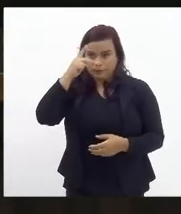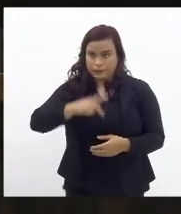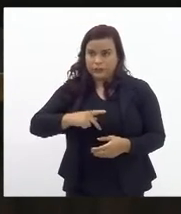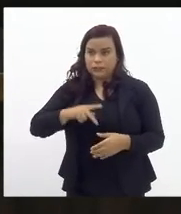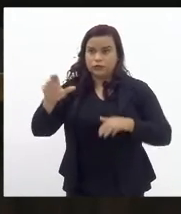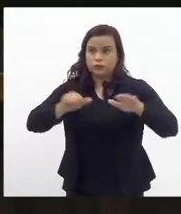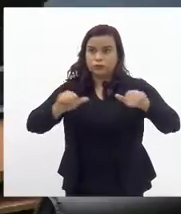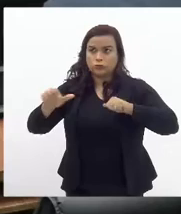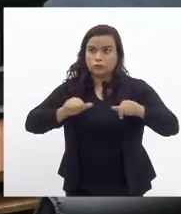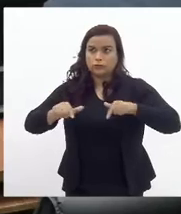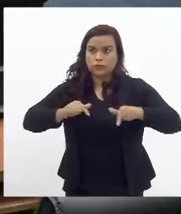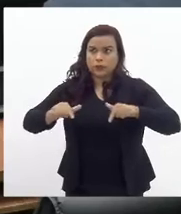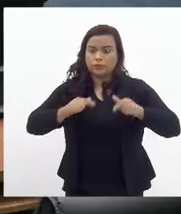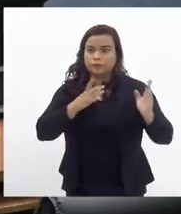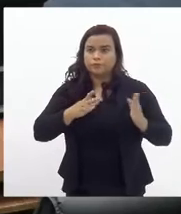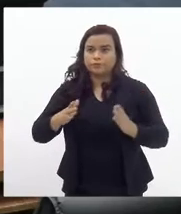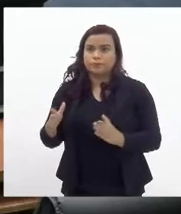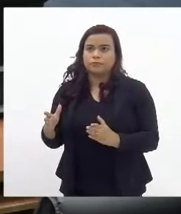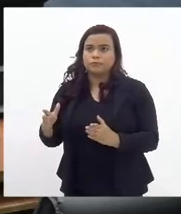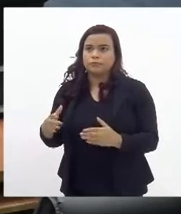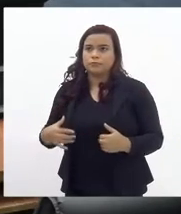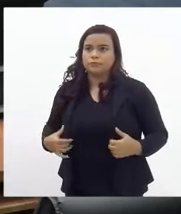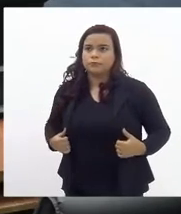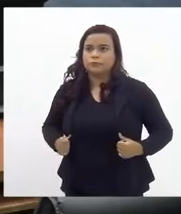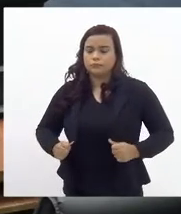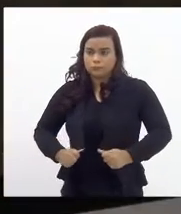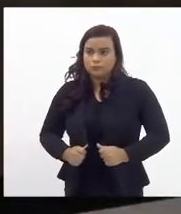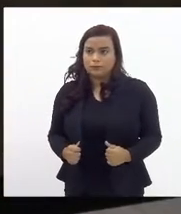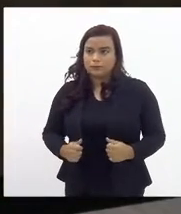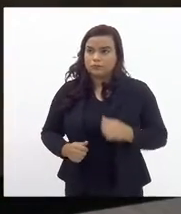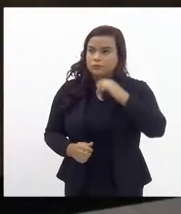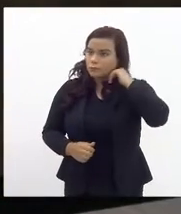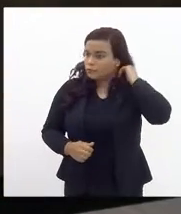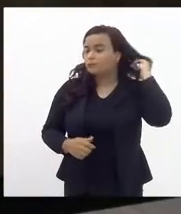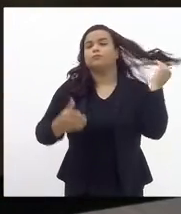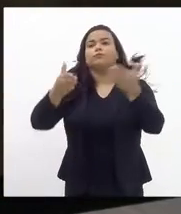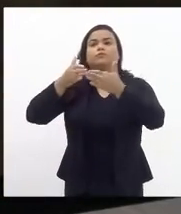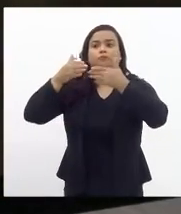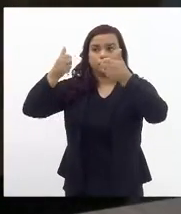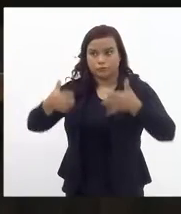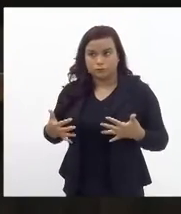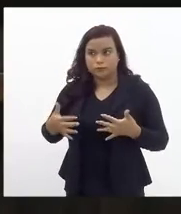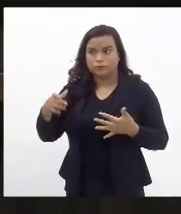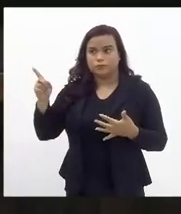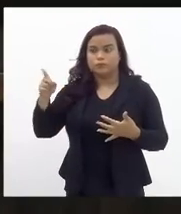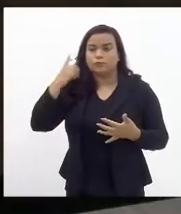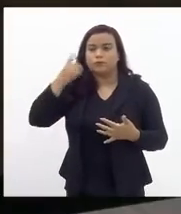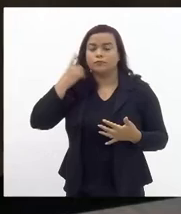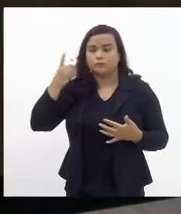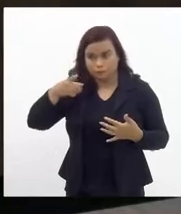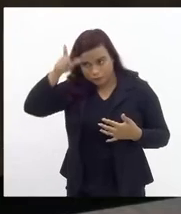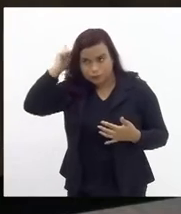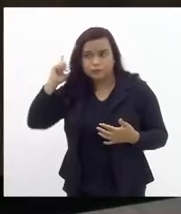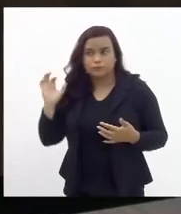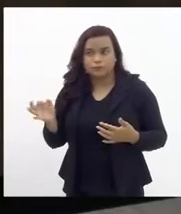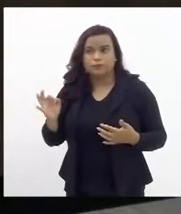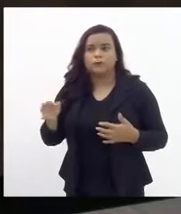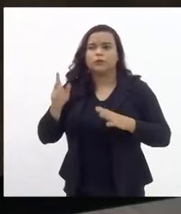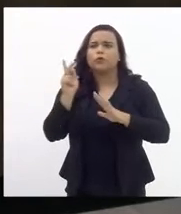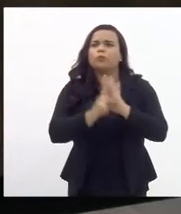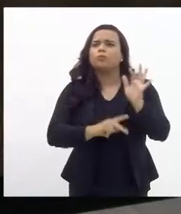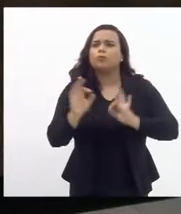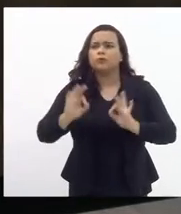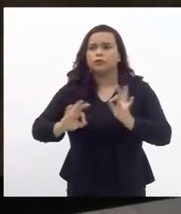ordem. Só pela questão de ordem. Pois não, deputado. No projeto da